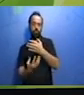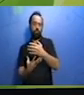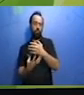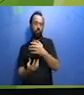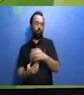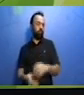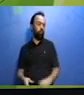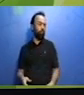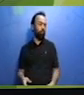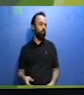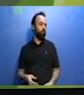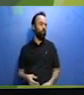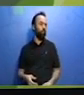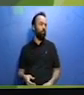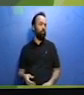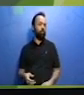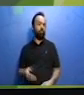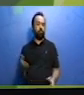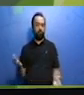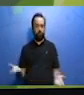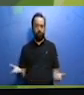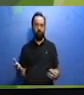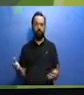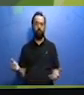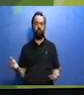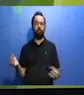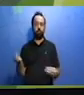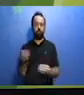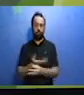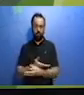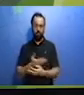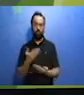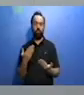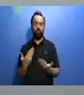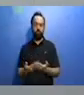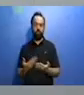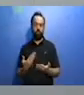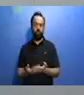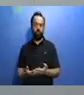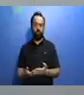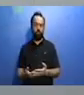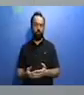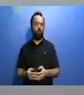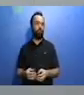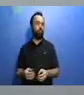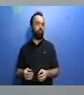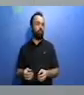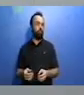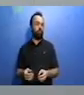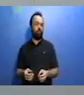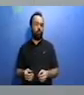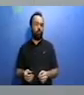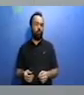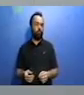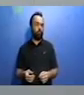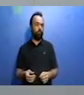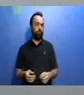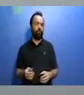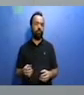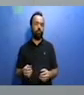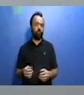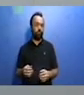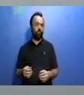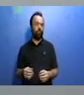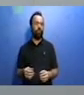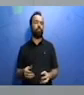do planeta. Então, a nossa aula de hoje ela vai ficando por aqui. Esse tema do efeito estufa vai ser um tema para